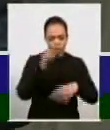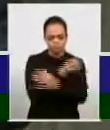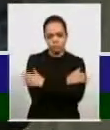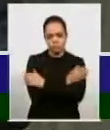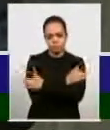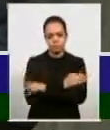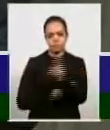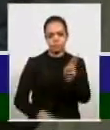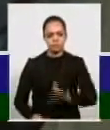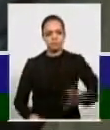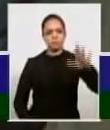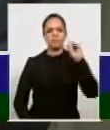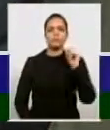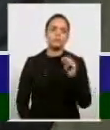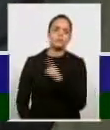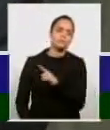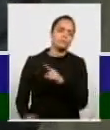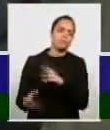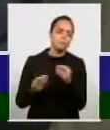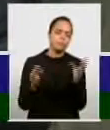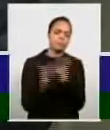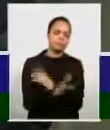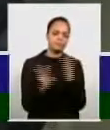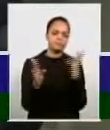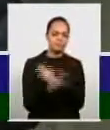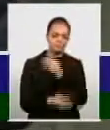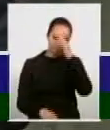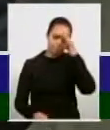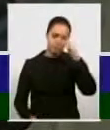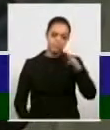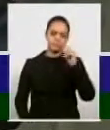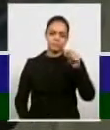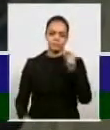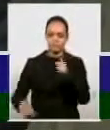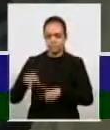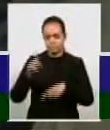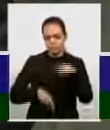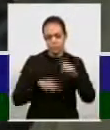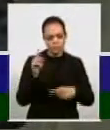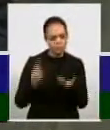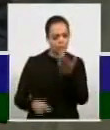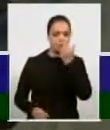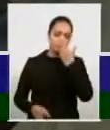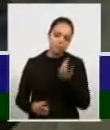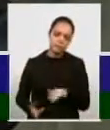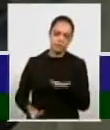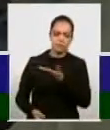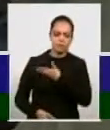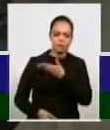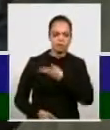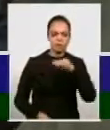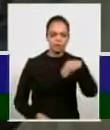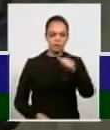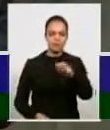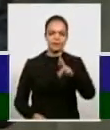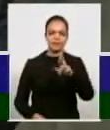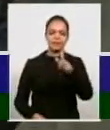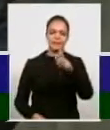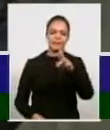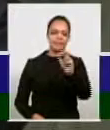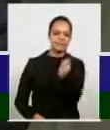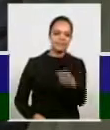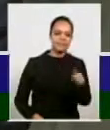aquela região que está sendo muito movimentada, principalmente de comércio na parte da alimentação. O Amigo Magrão Lanches,